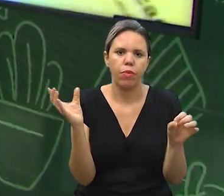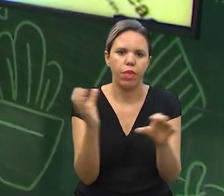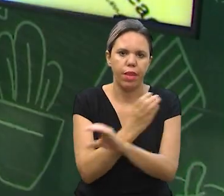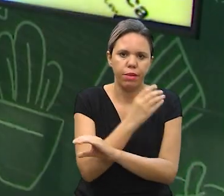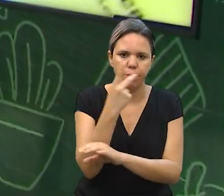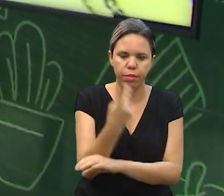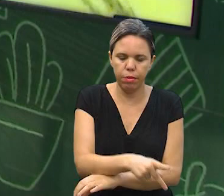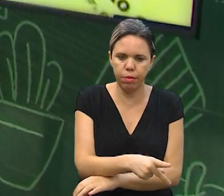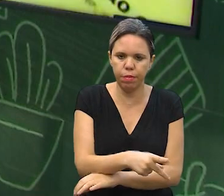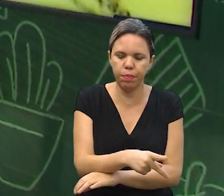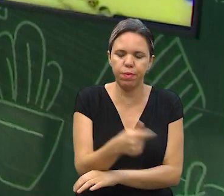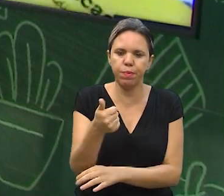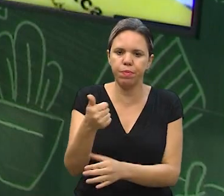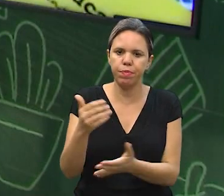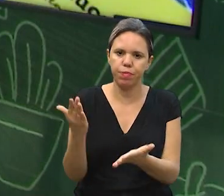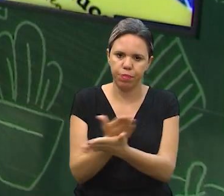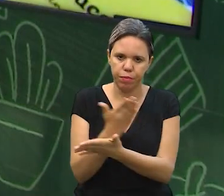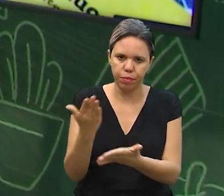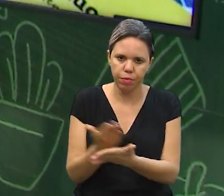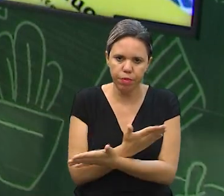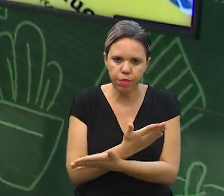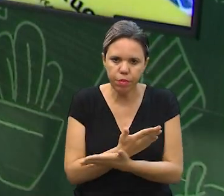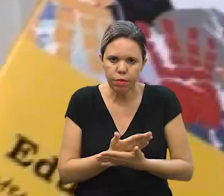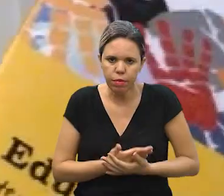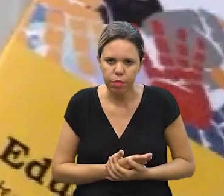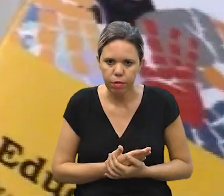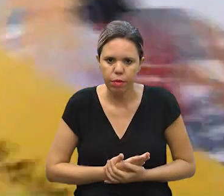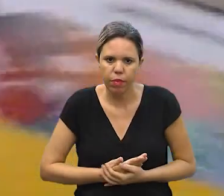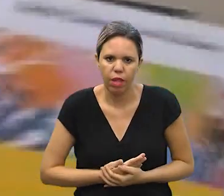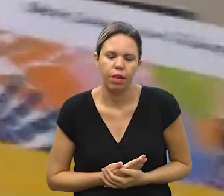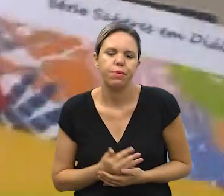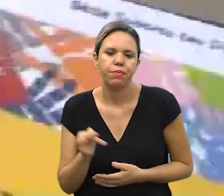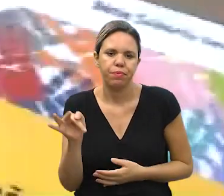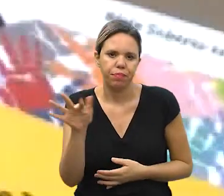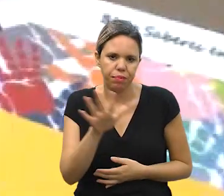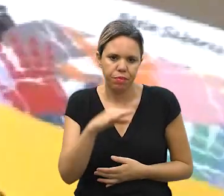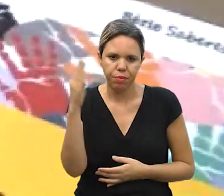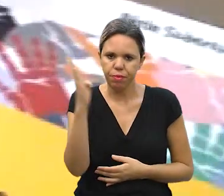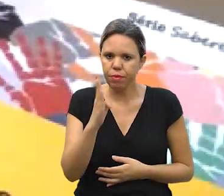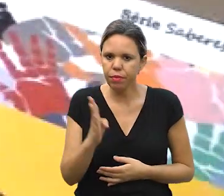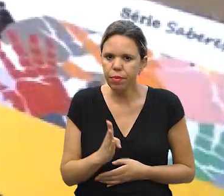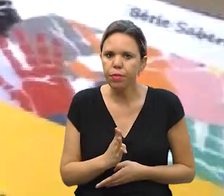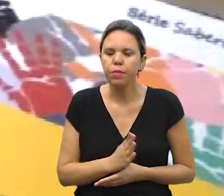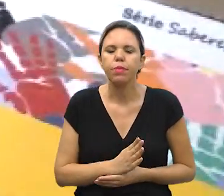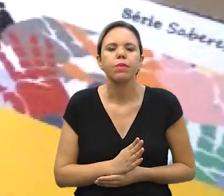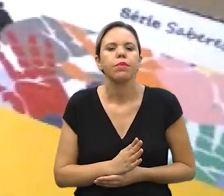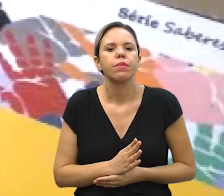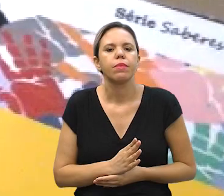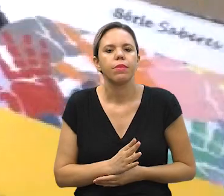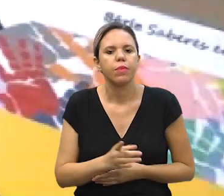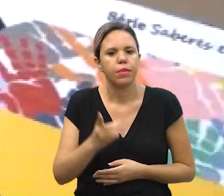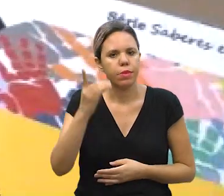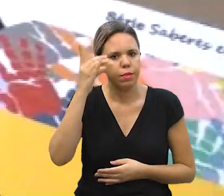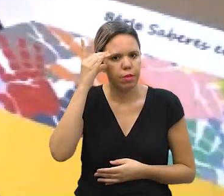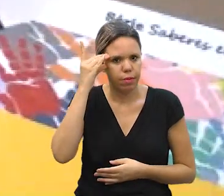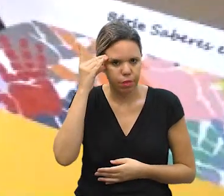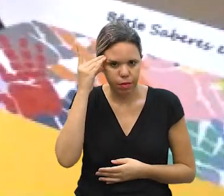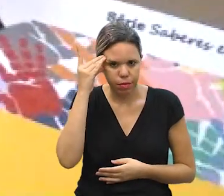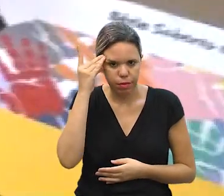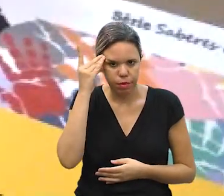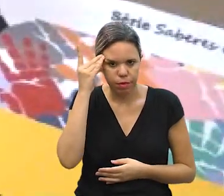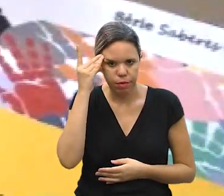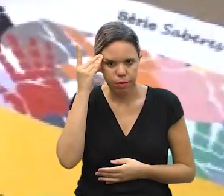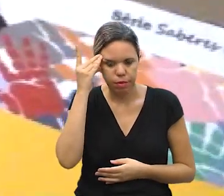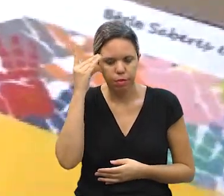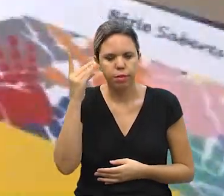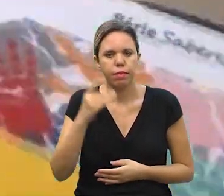integral dessa primeira edição à Federação Brasileira de Síndrome de Down, das Associações